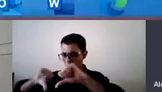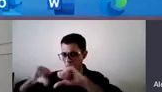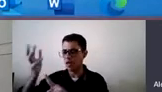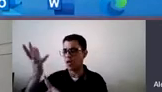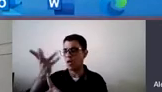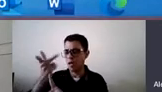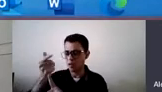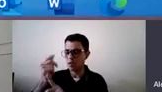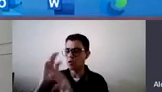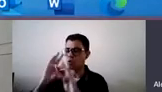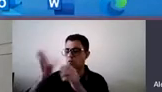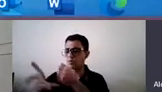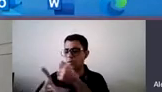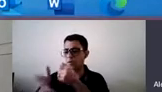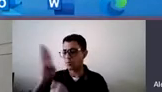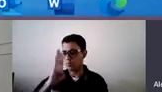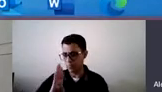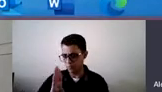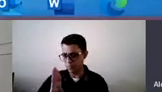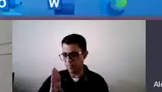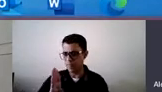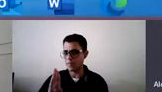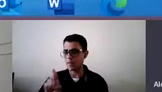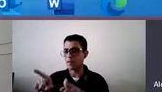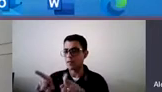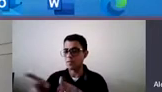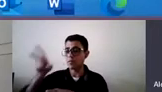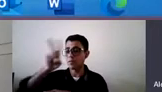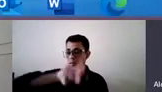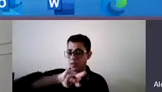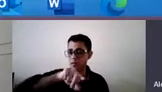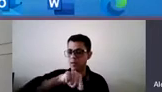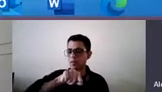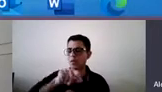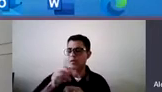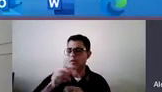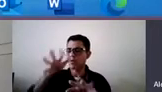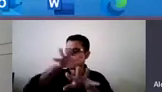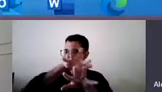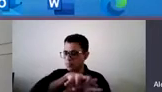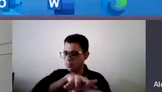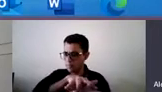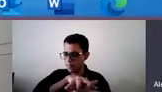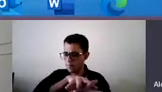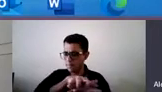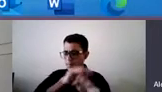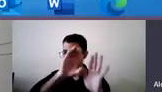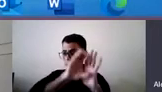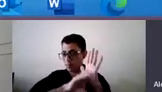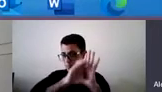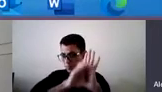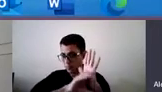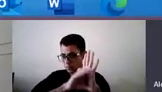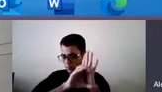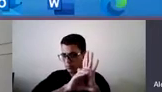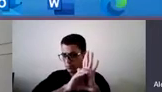né, tudo que é da base nacional comum, mas estamos falando também de incluir no currículo escolar